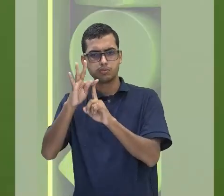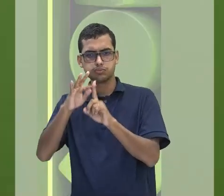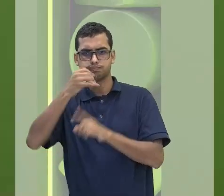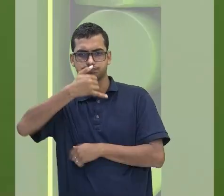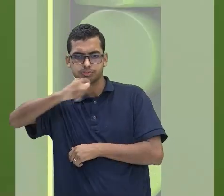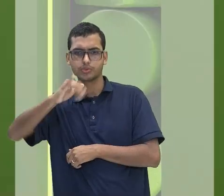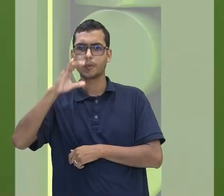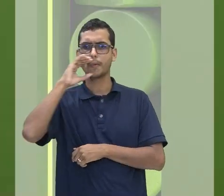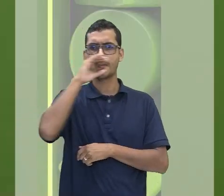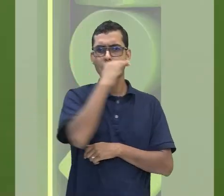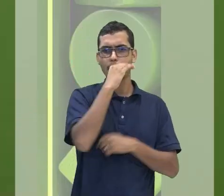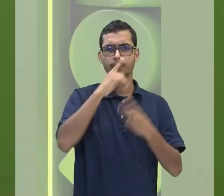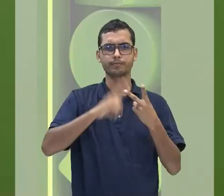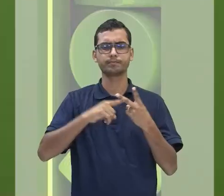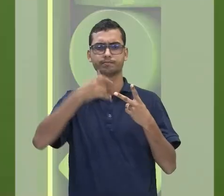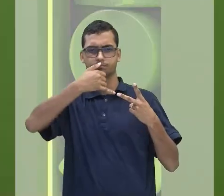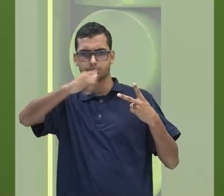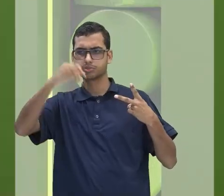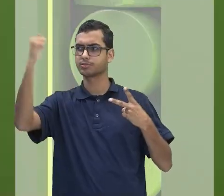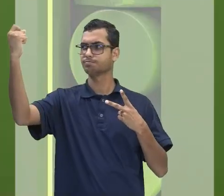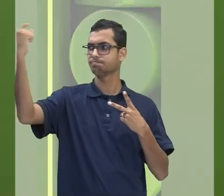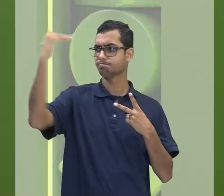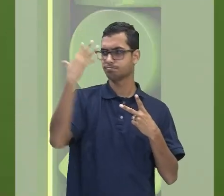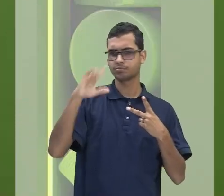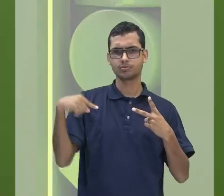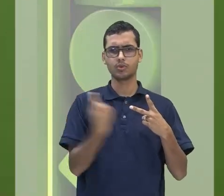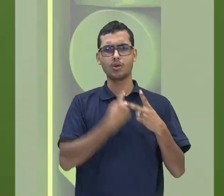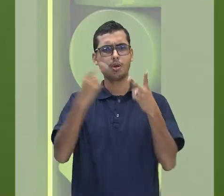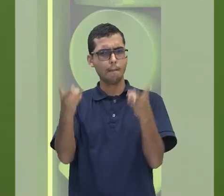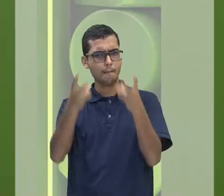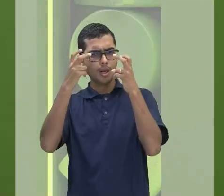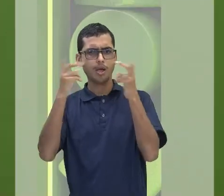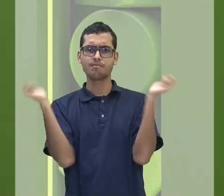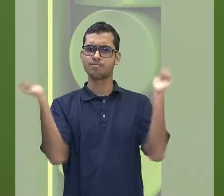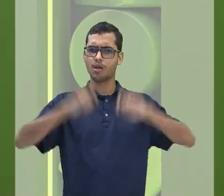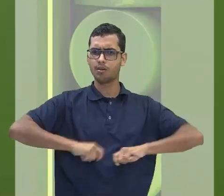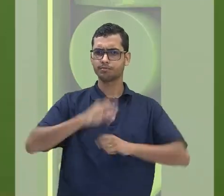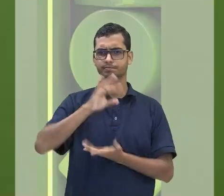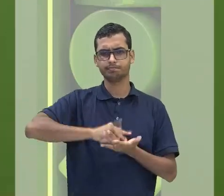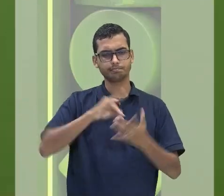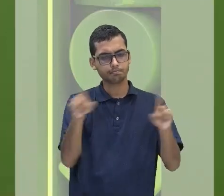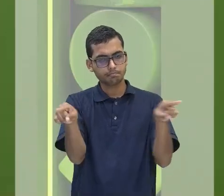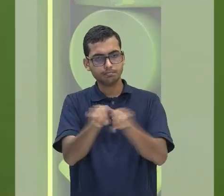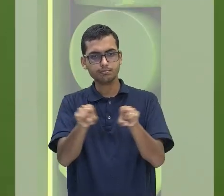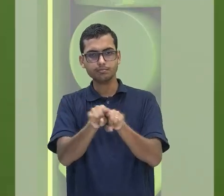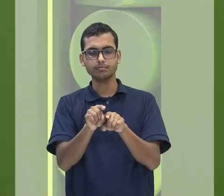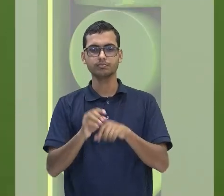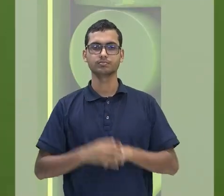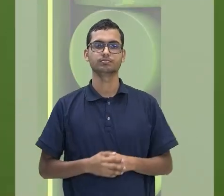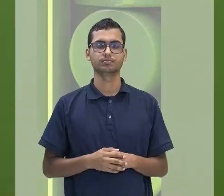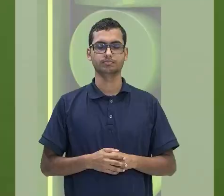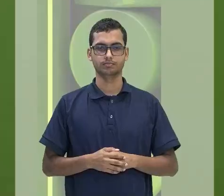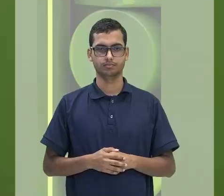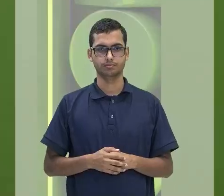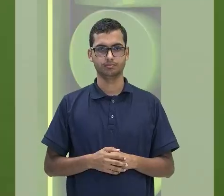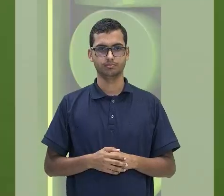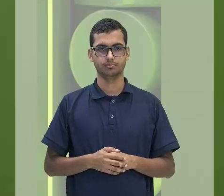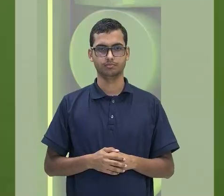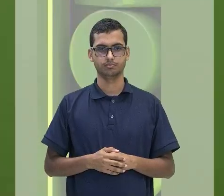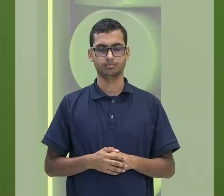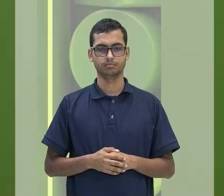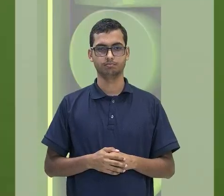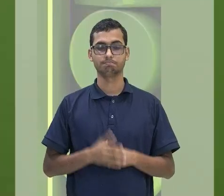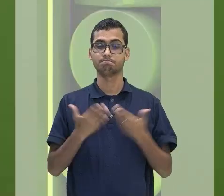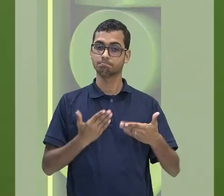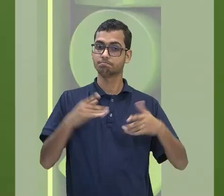e energia luminosa, que nós podemos perceber. Mas isso não faz dele um elemento radioativo. Então, só enfatizando